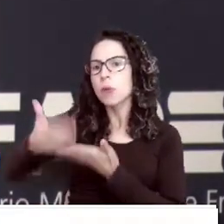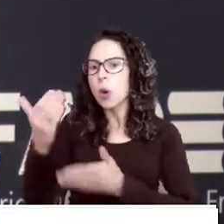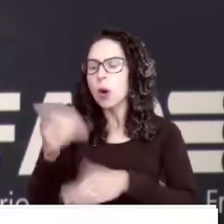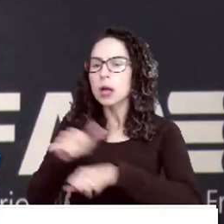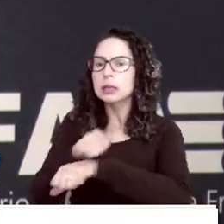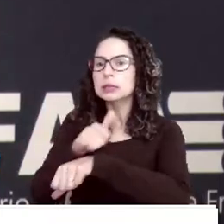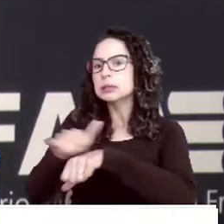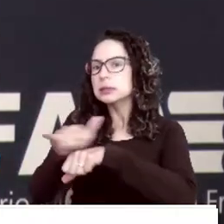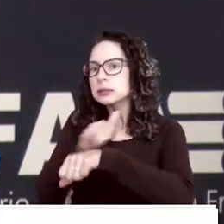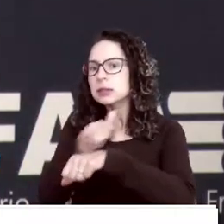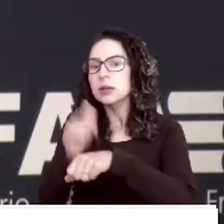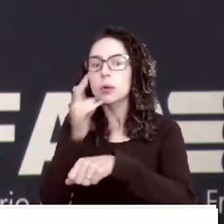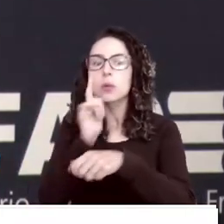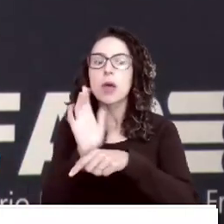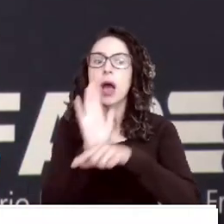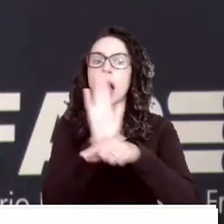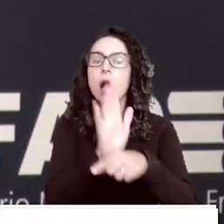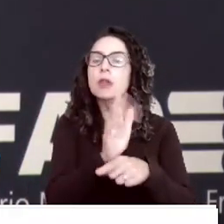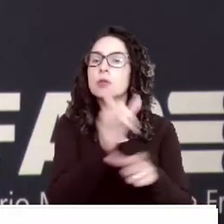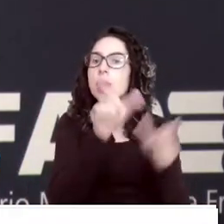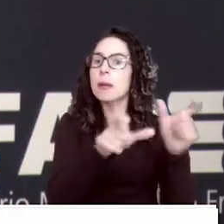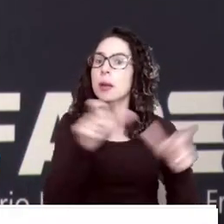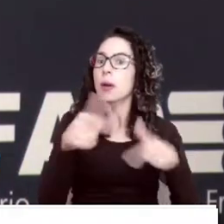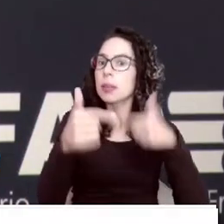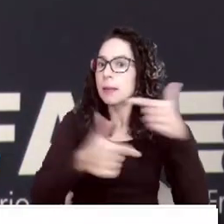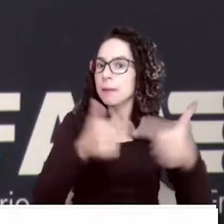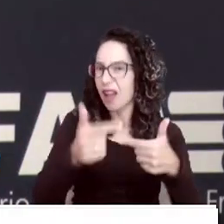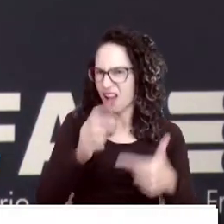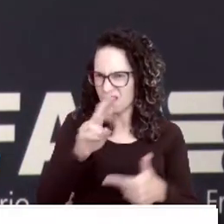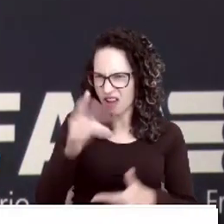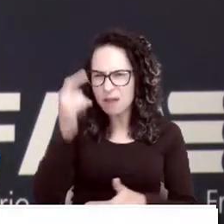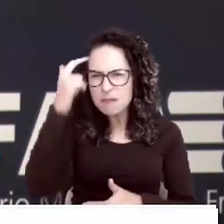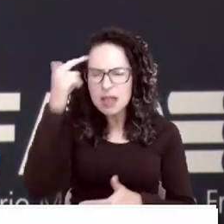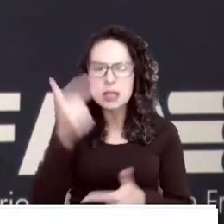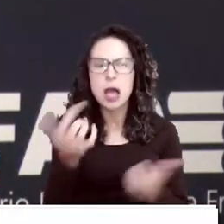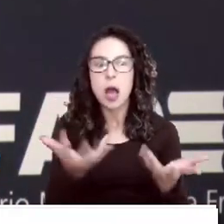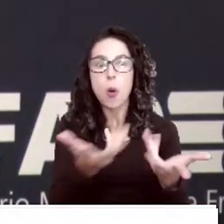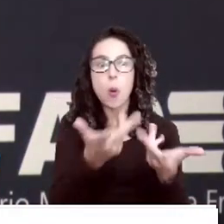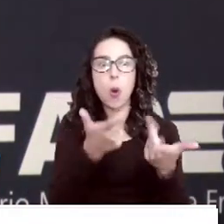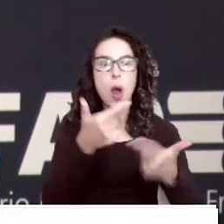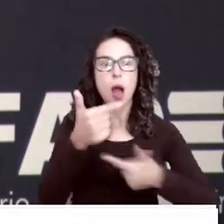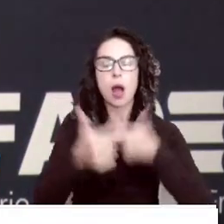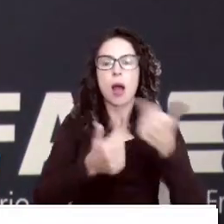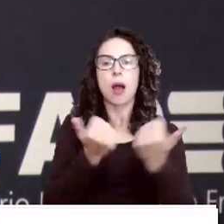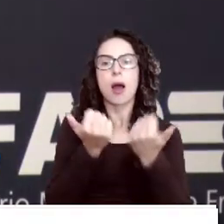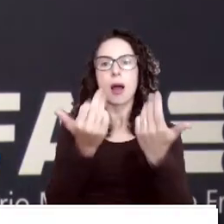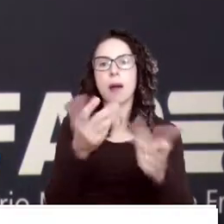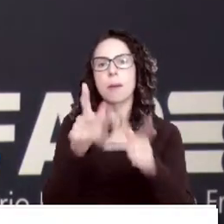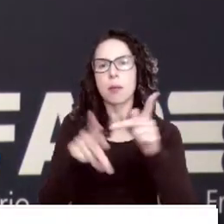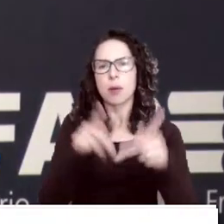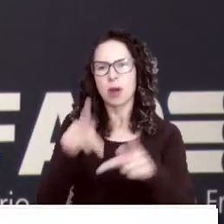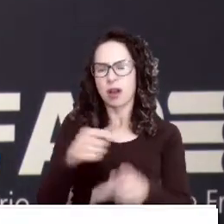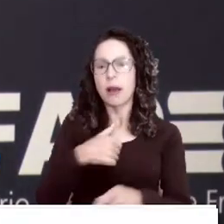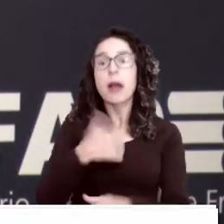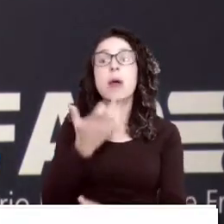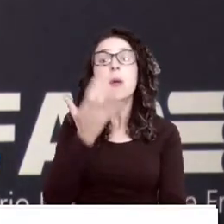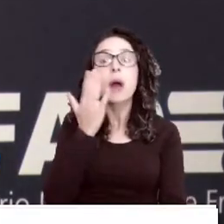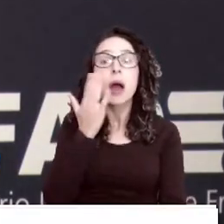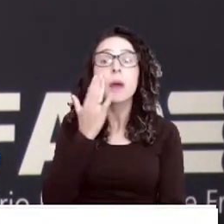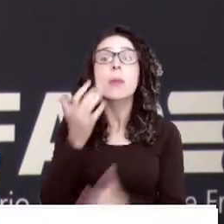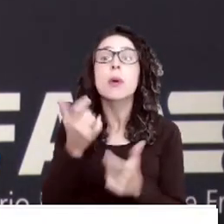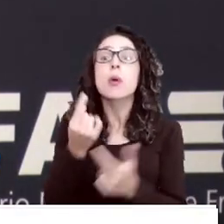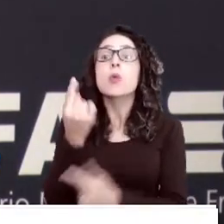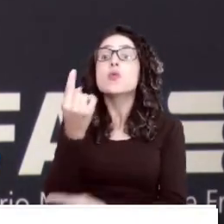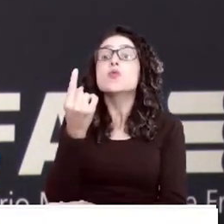em benefício de funcionário, vai pensar em qualidade de serviço para a população? Eu quero saber de um